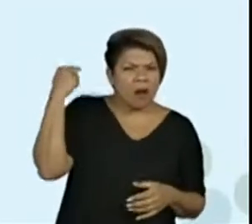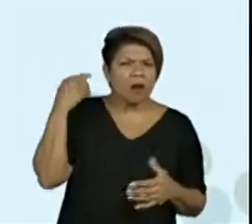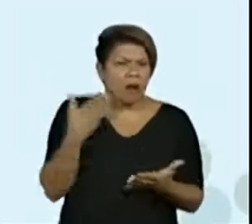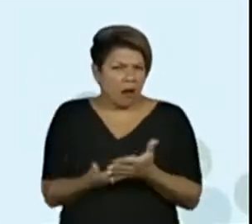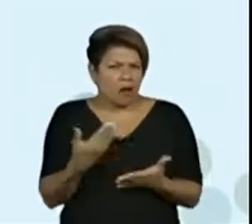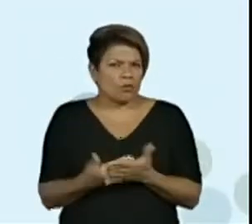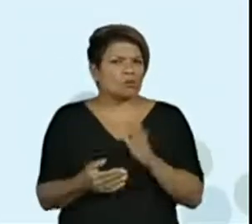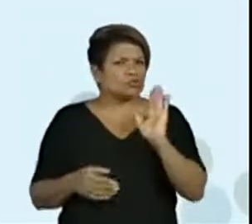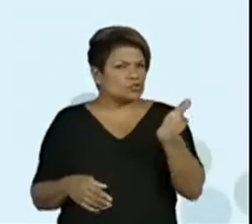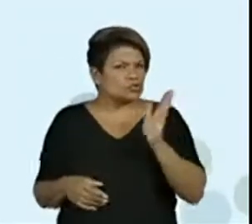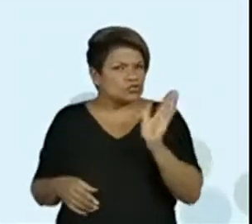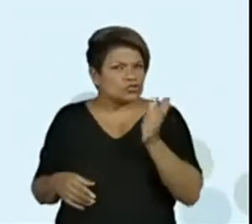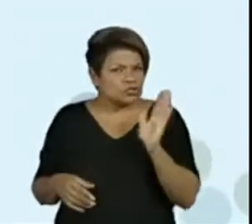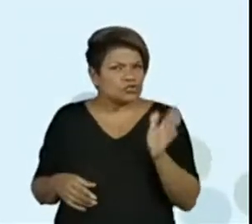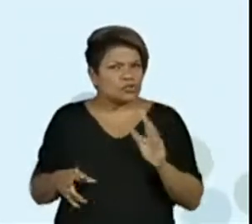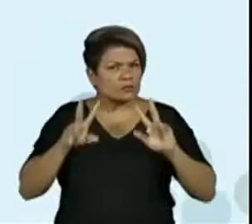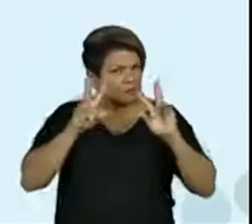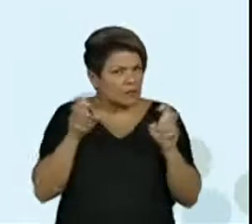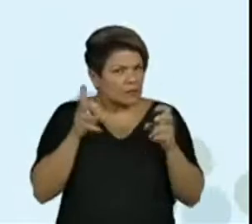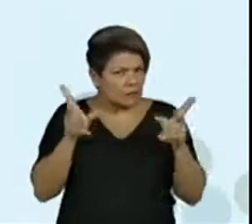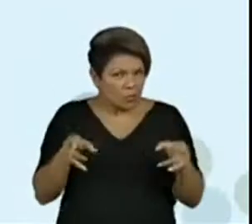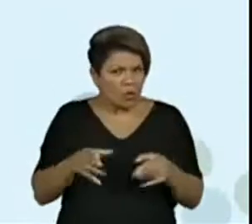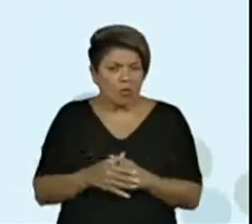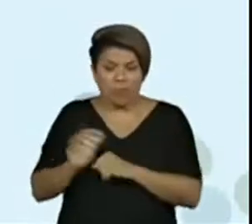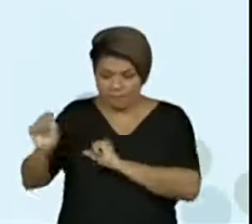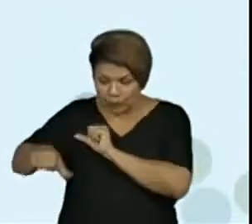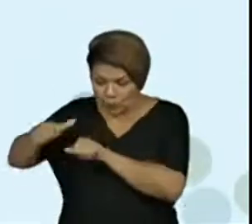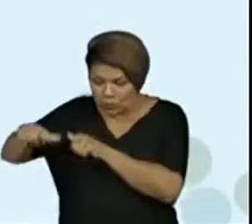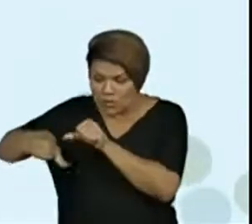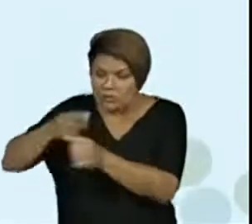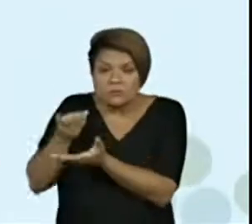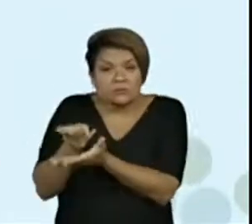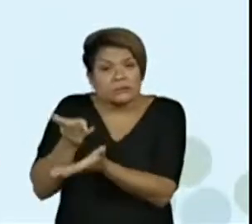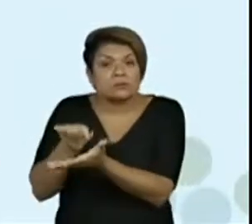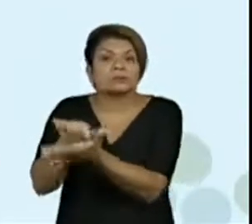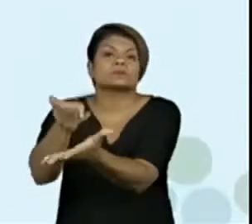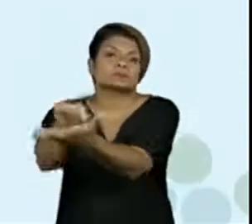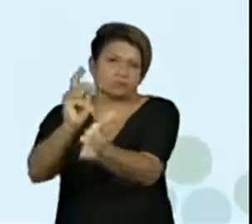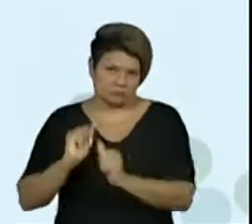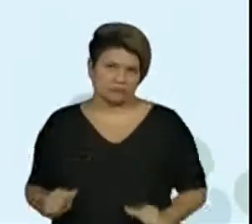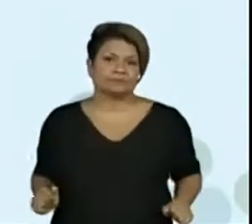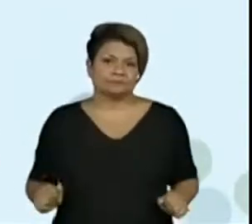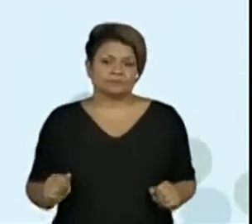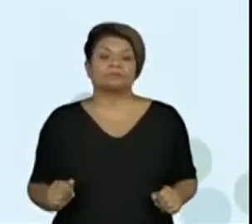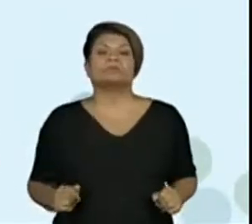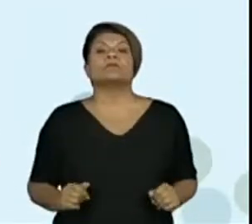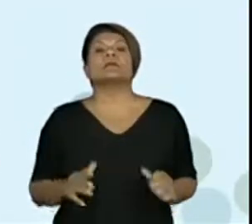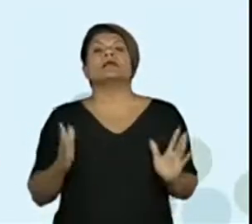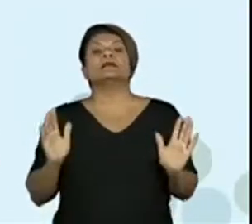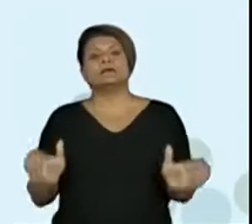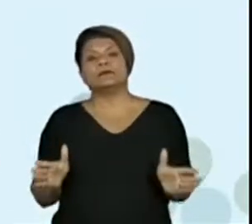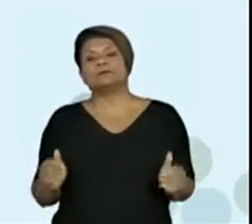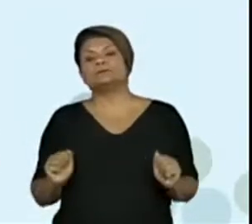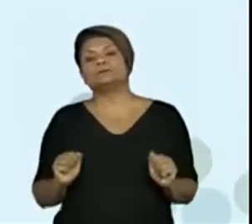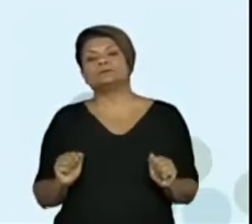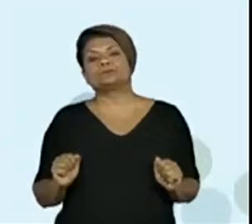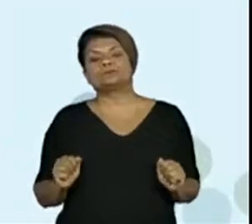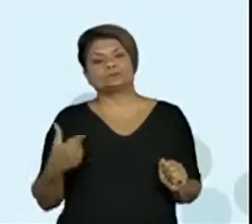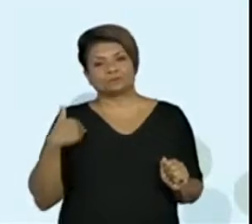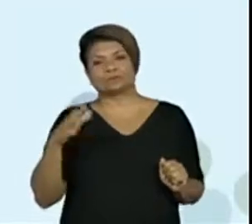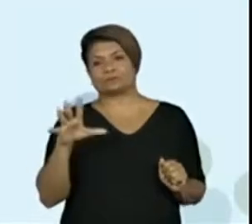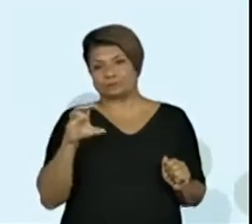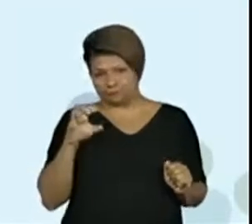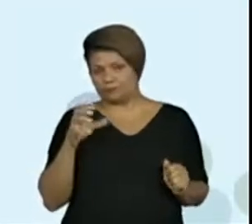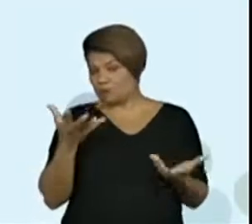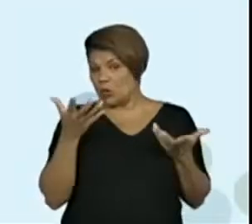sobre esse tema, mudanças e permanências ao longo do tempo. Então, eu quero